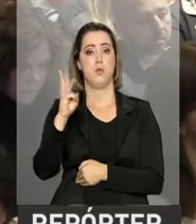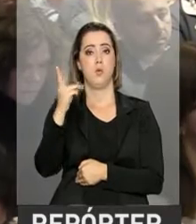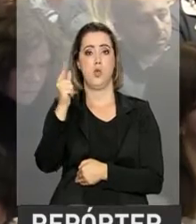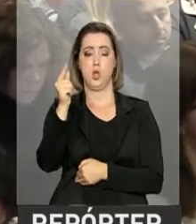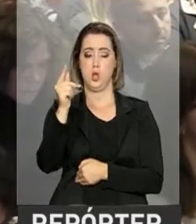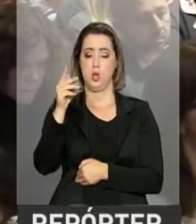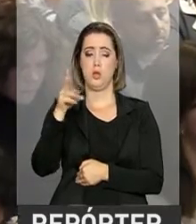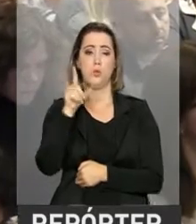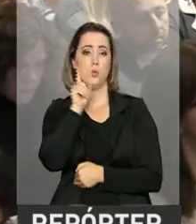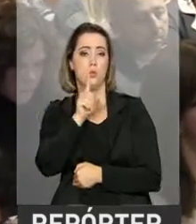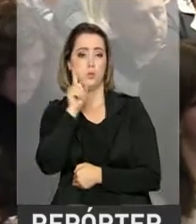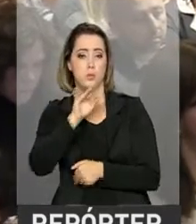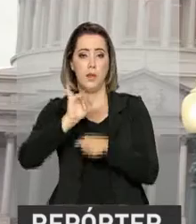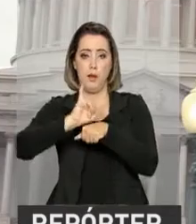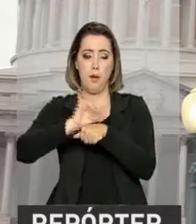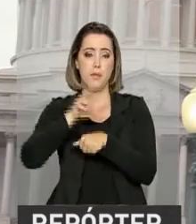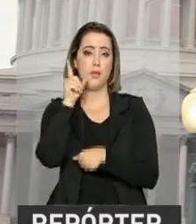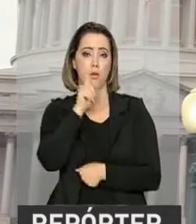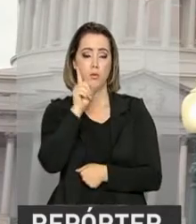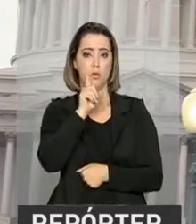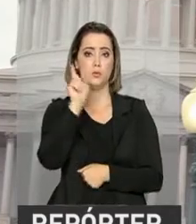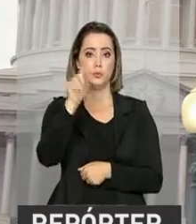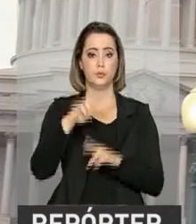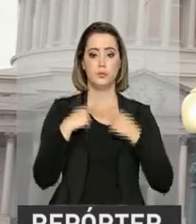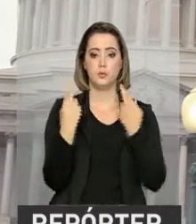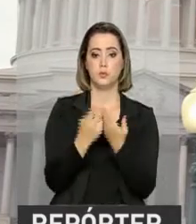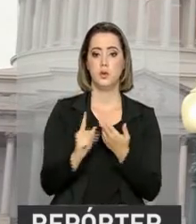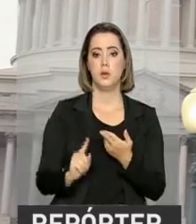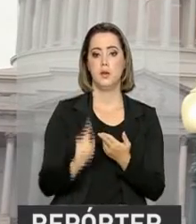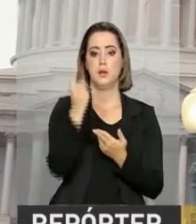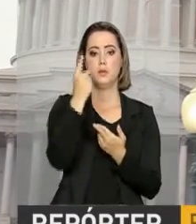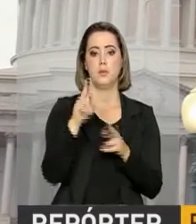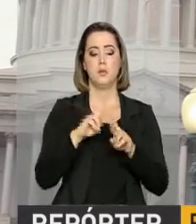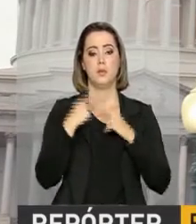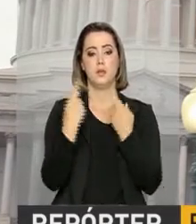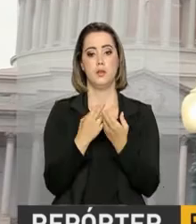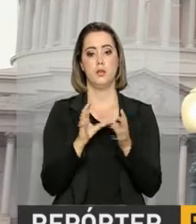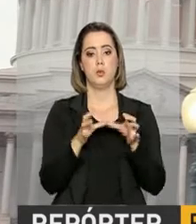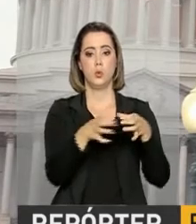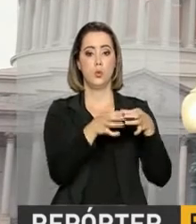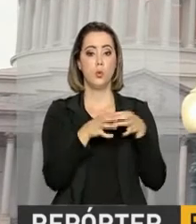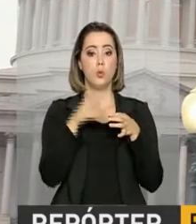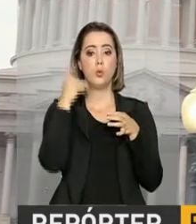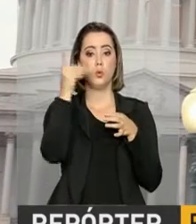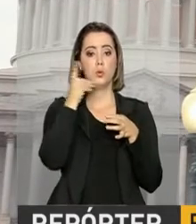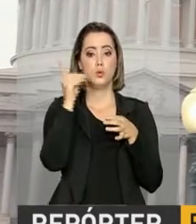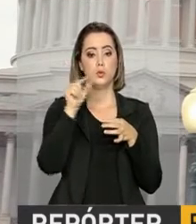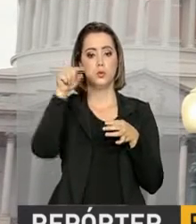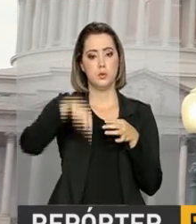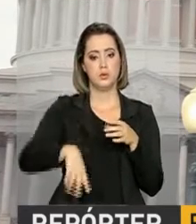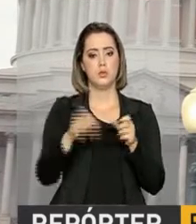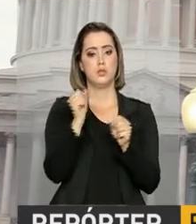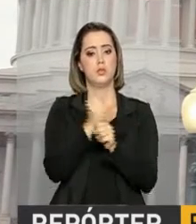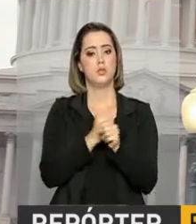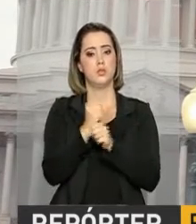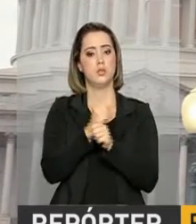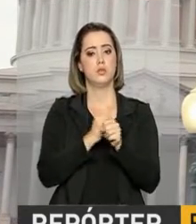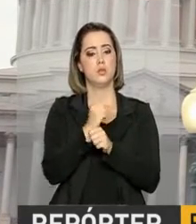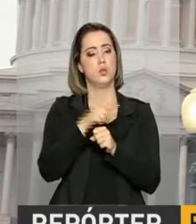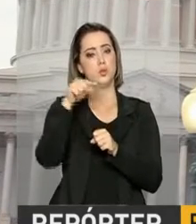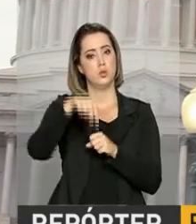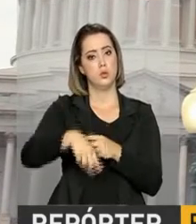americano nesta semana essa foi a primeira reunião desse grupo de parlamentares neste ano legislativo norte-americano